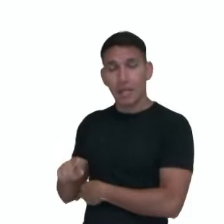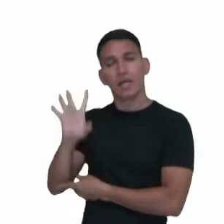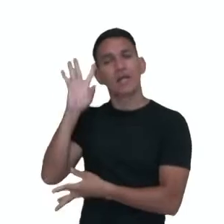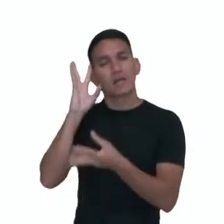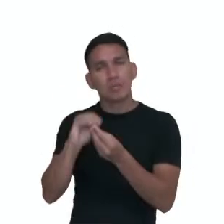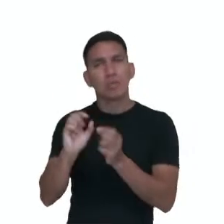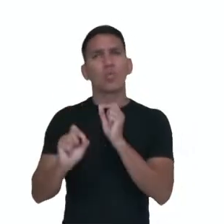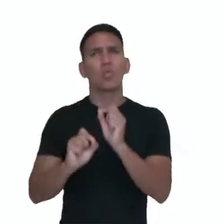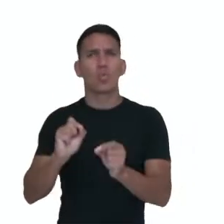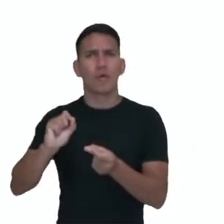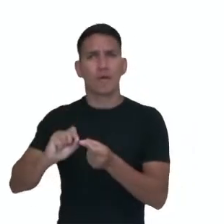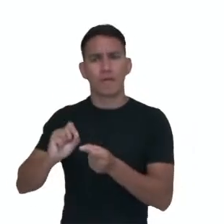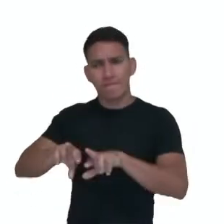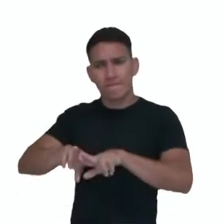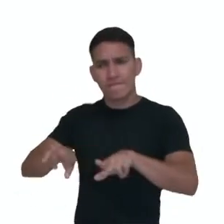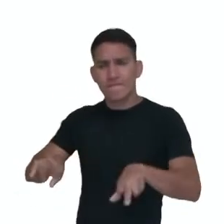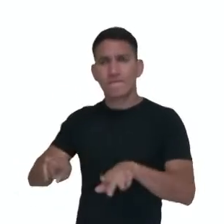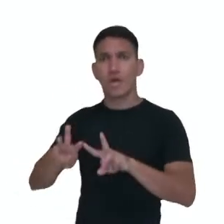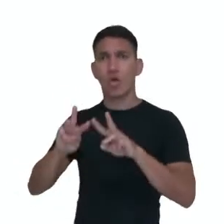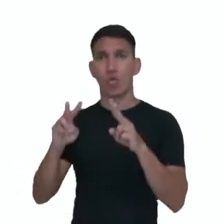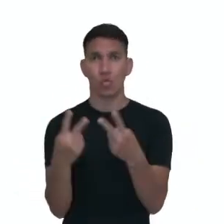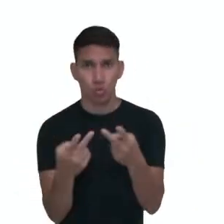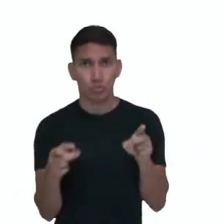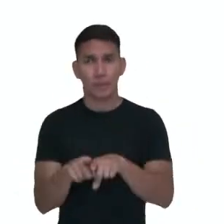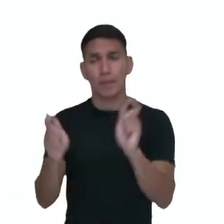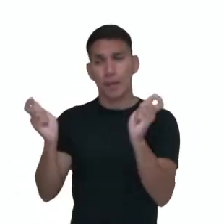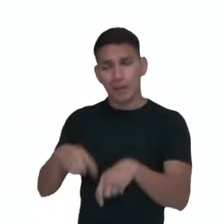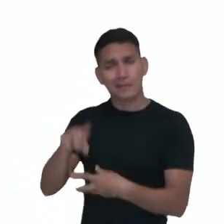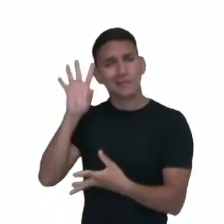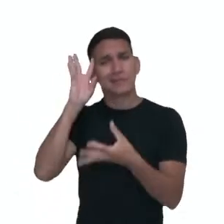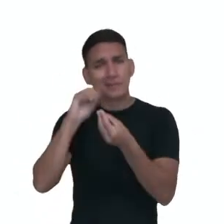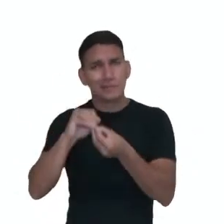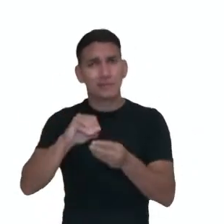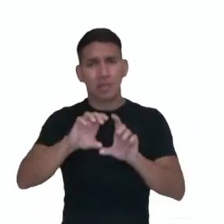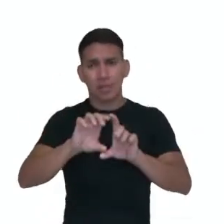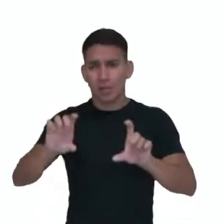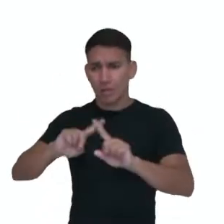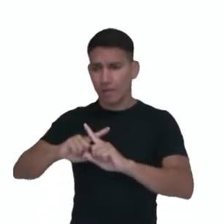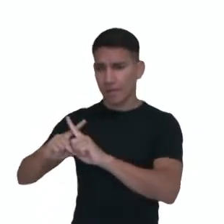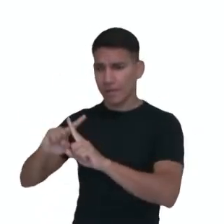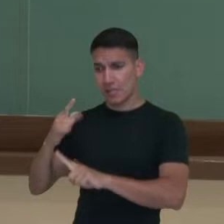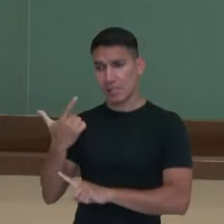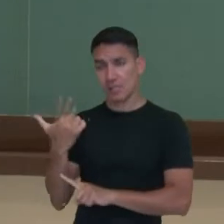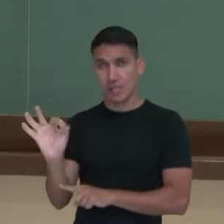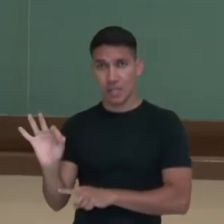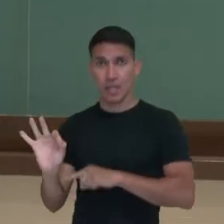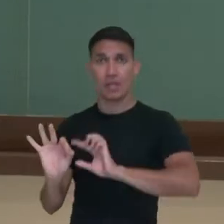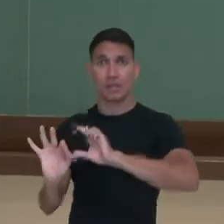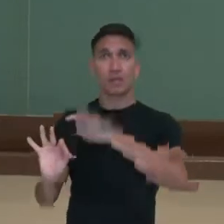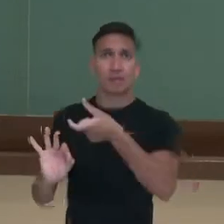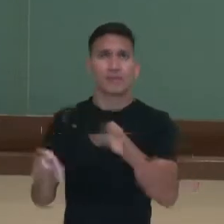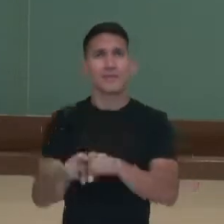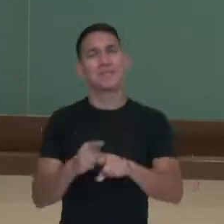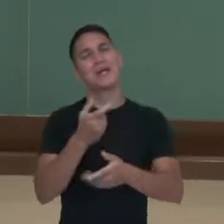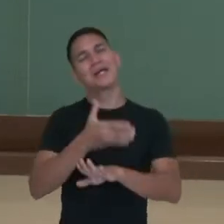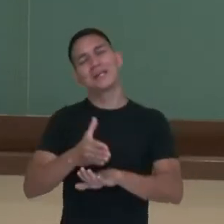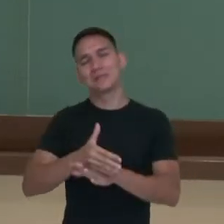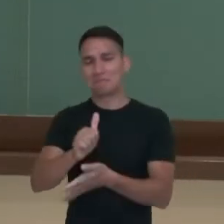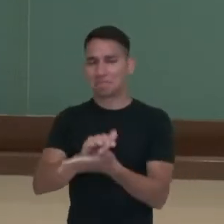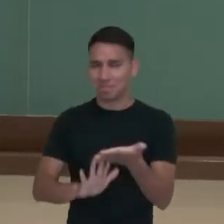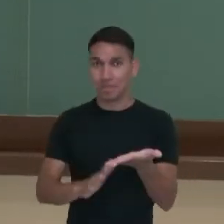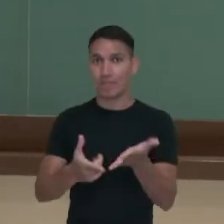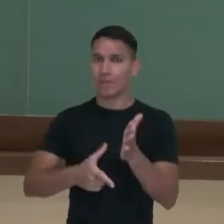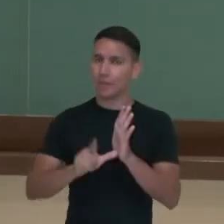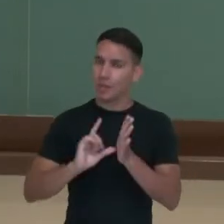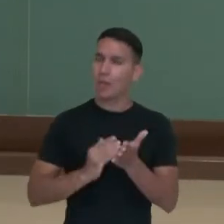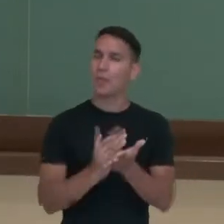capacidade, reconhecer notação científica e praticar o conhecimento com atividades e questionamentos. E as perguntas